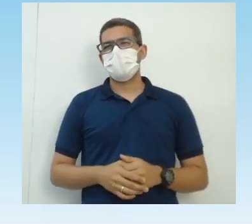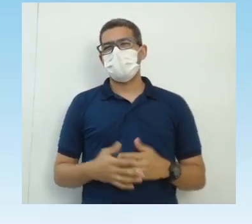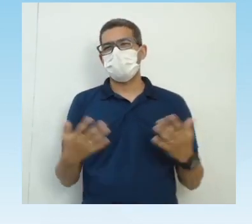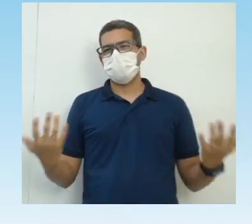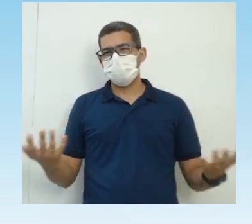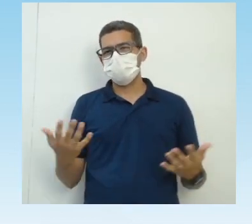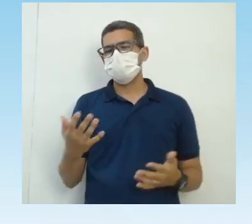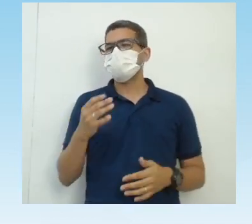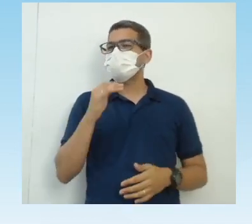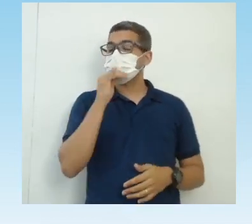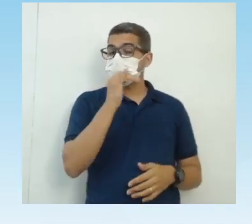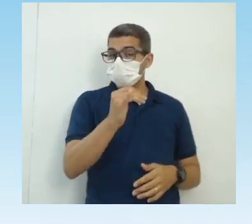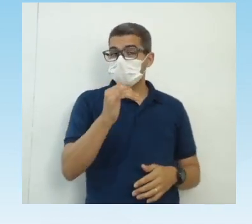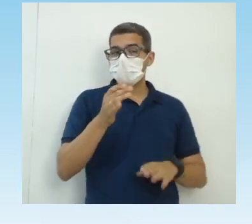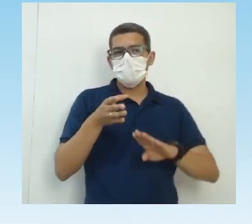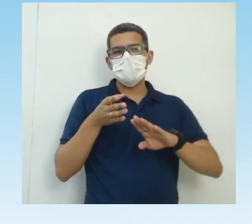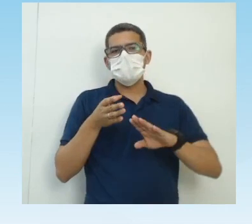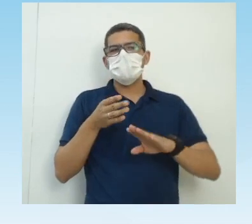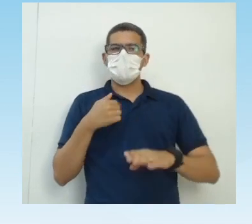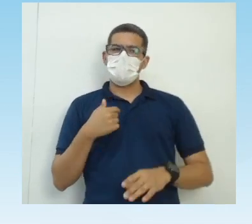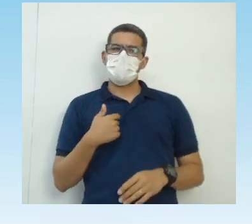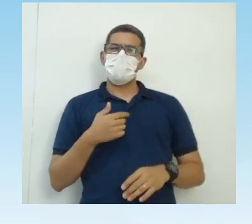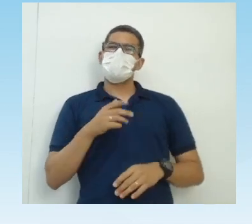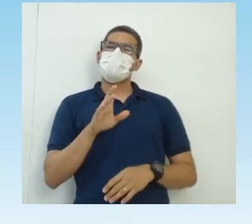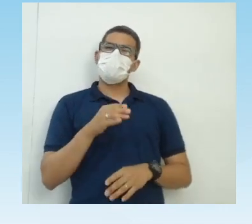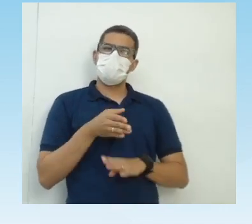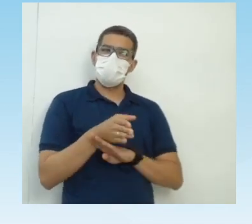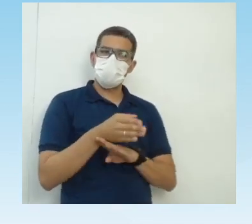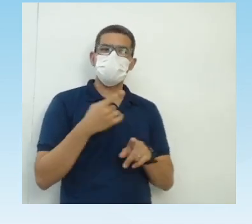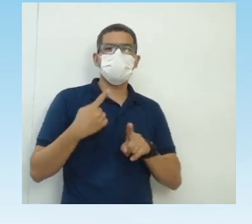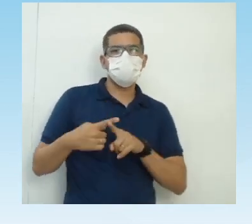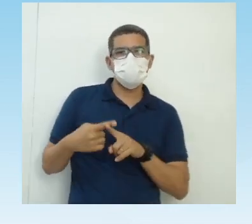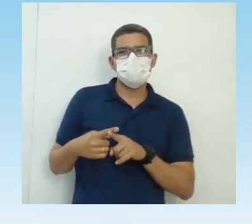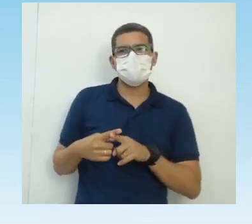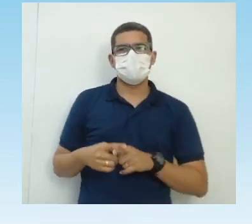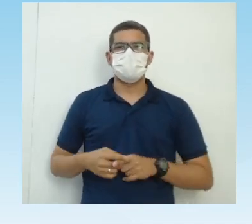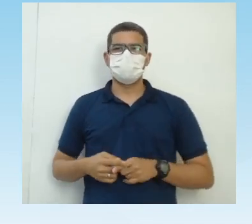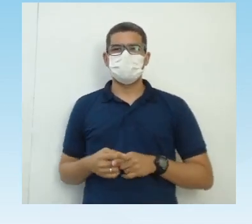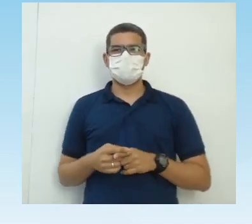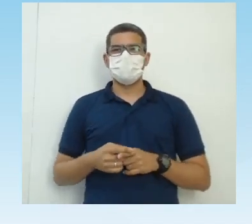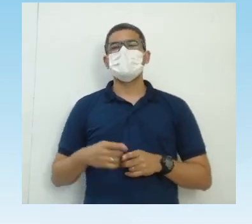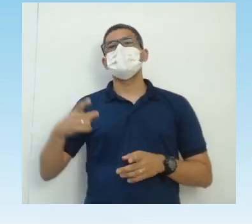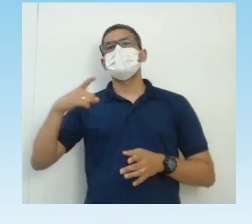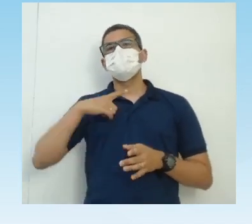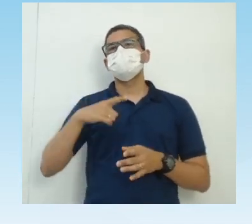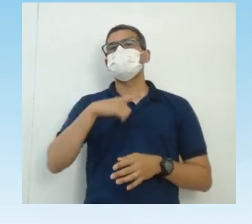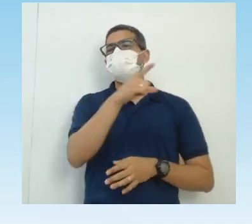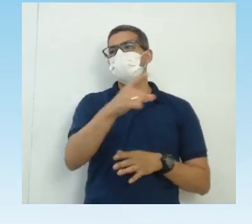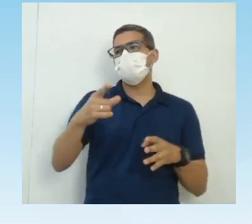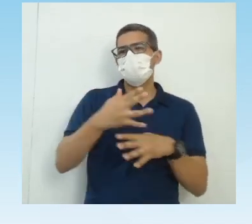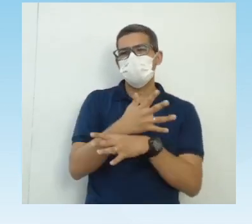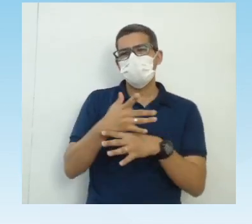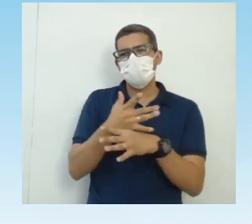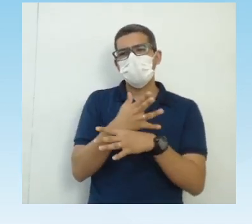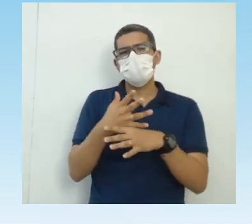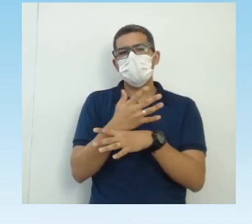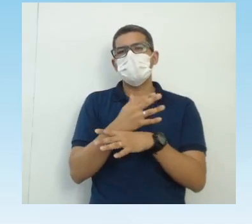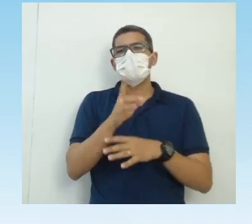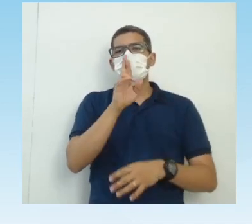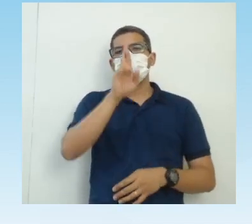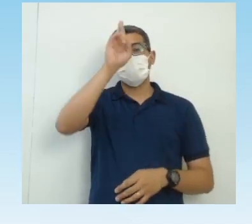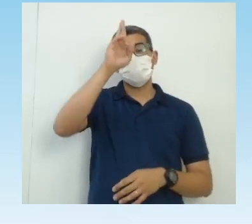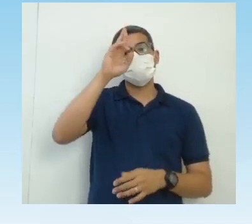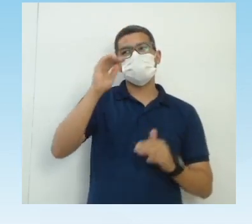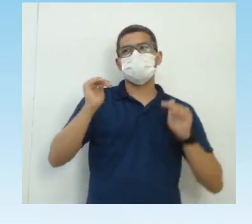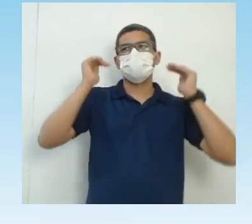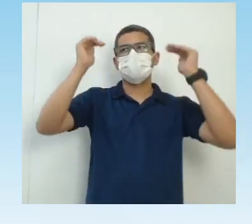para penetrar nesses locais é a justificativa de que levariam a essas civilizações uma superioridade,